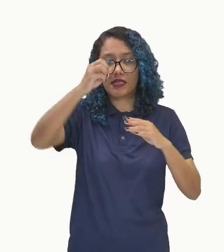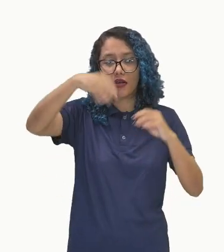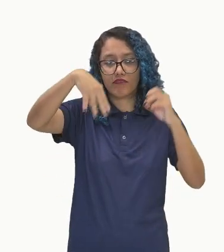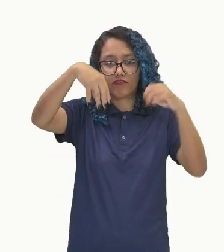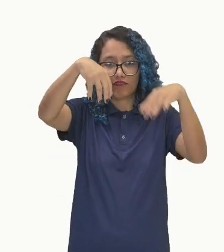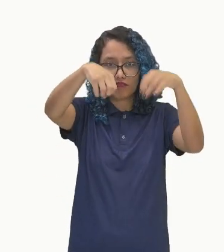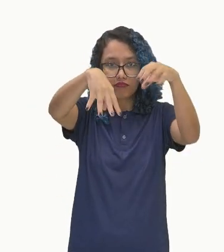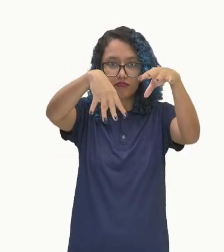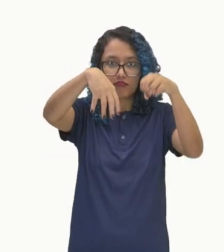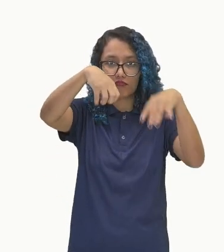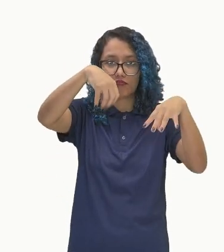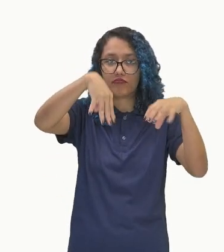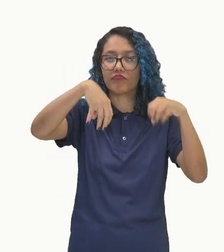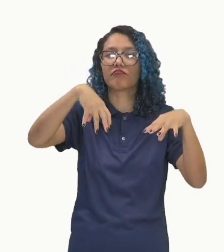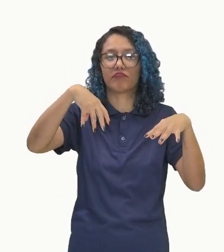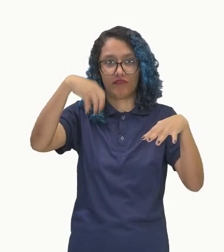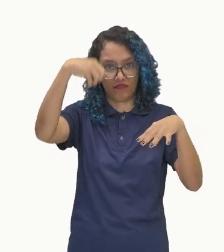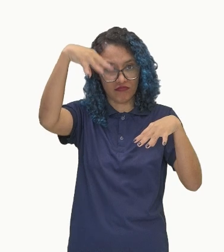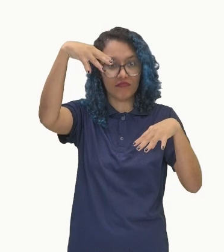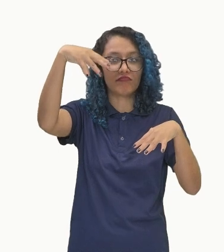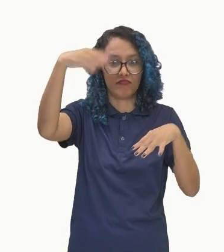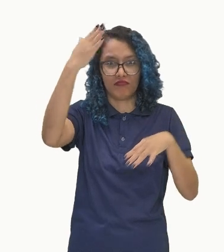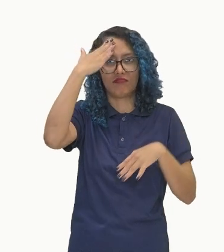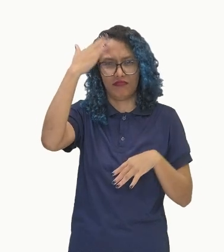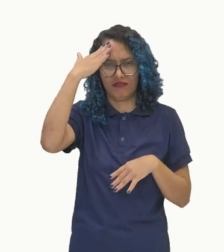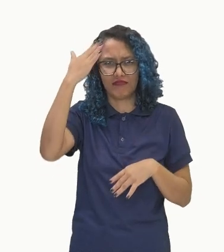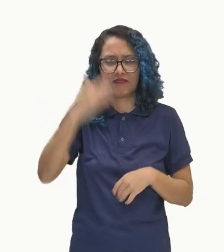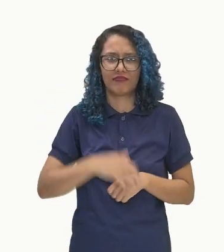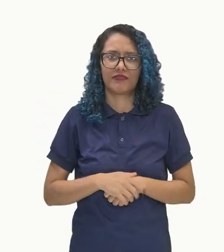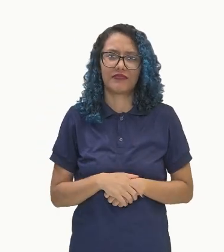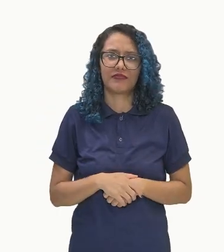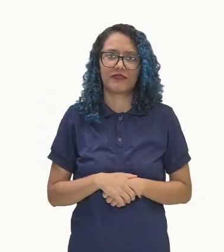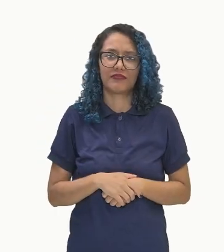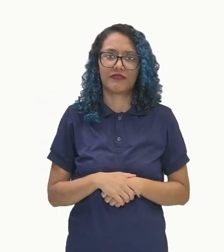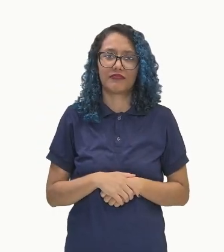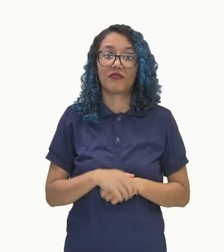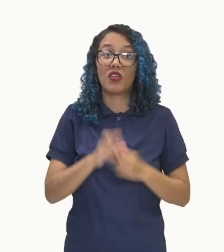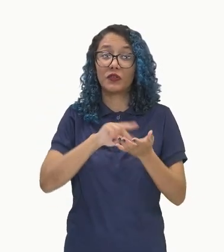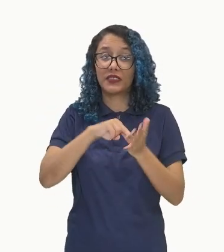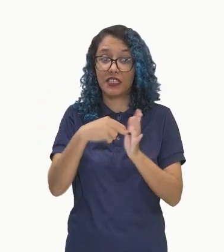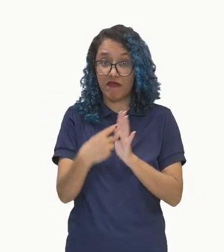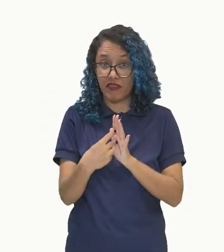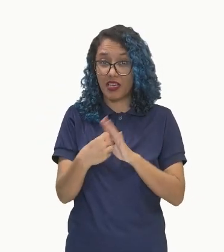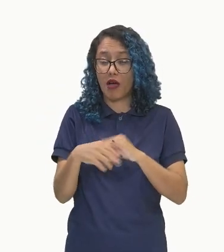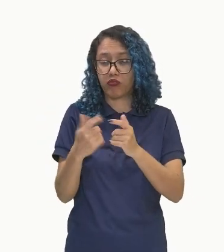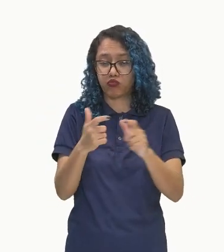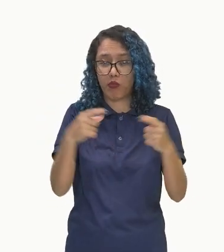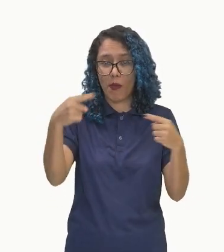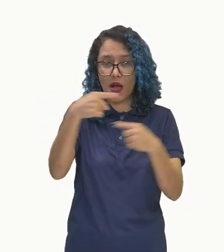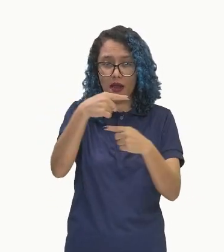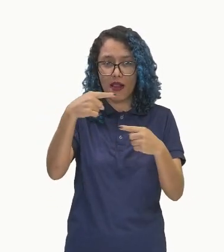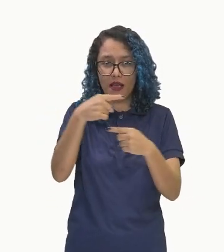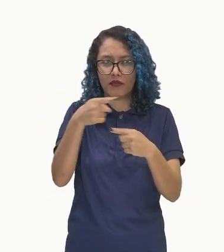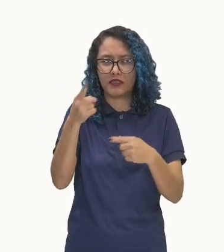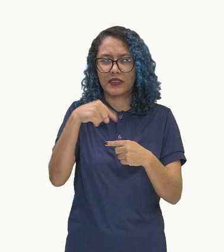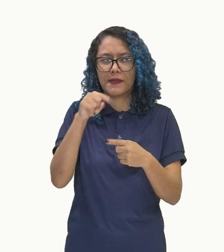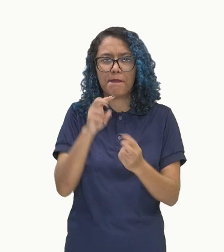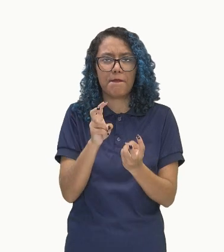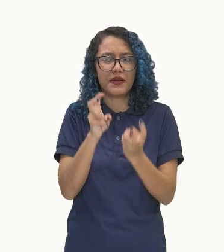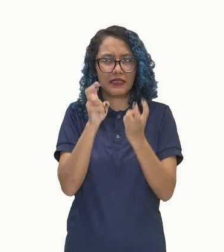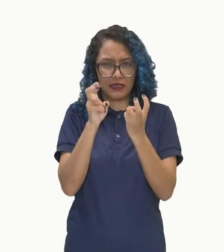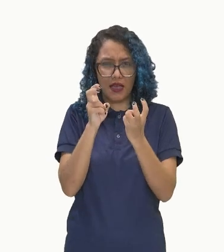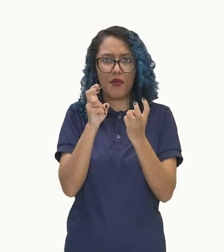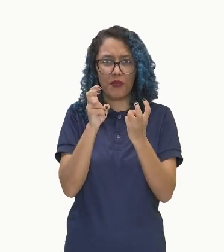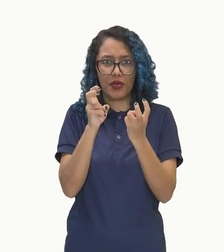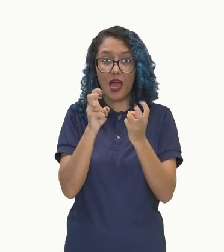em paralelo, você percebe que a corrente ela é dividida entre os caminhos e você tem as vantagens que